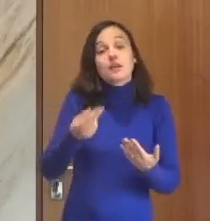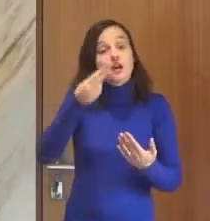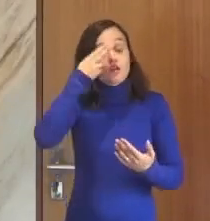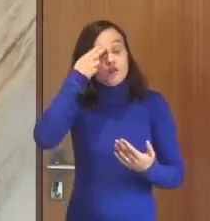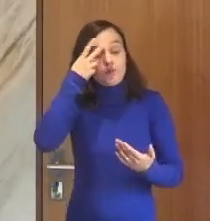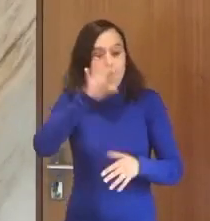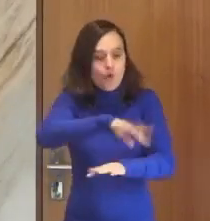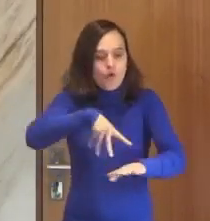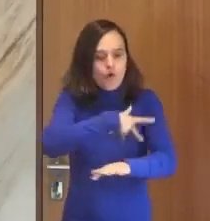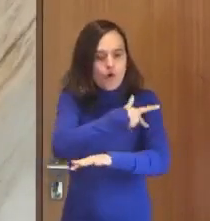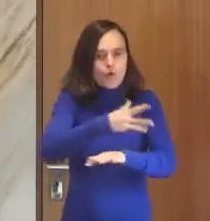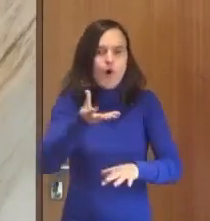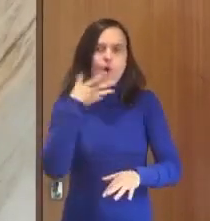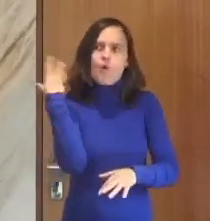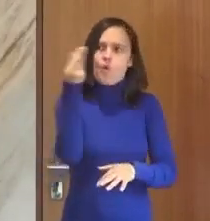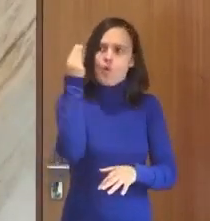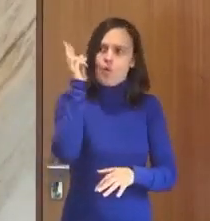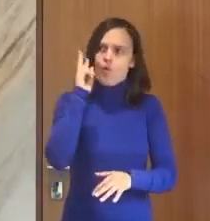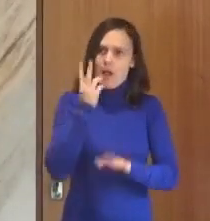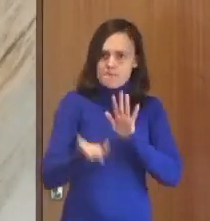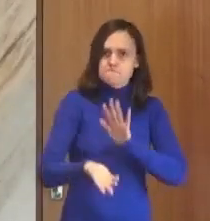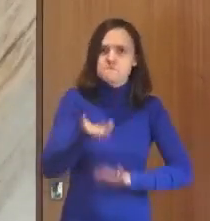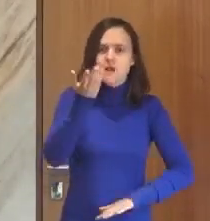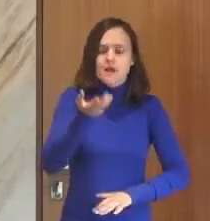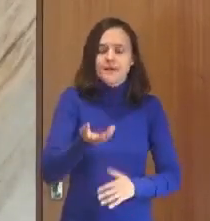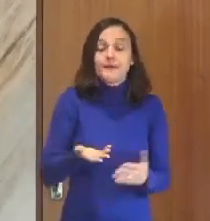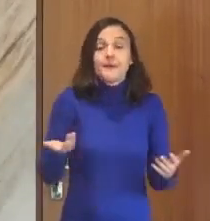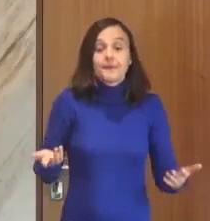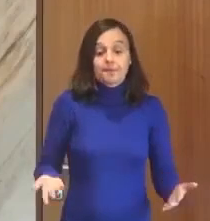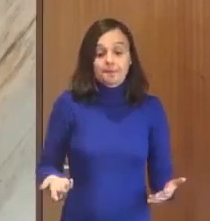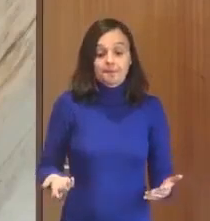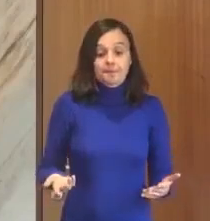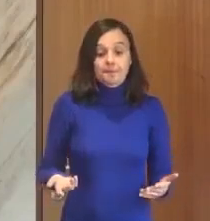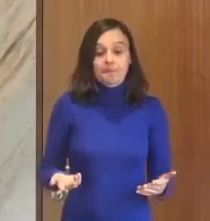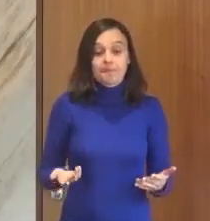um poeta afamado e de valor reconhecido,